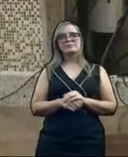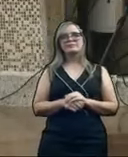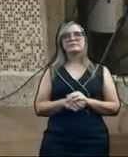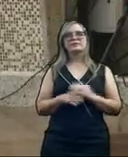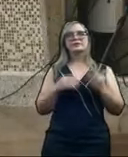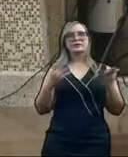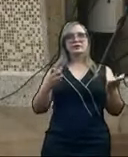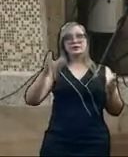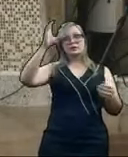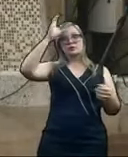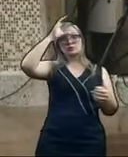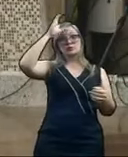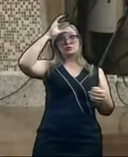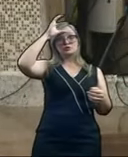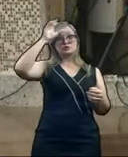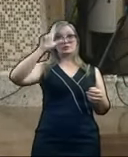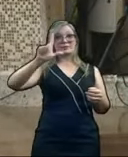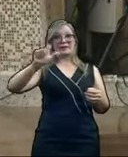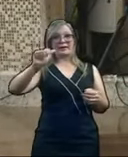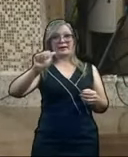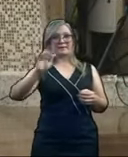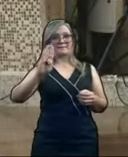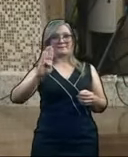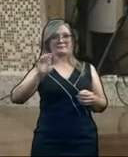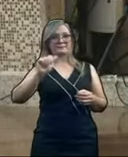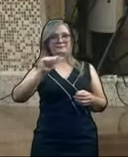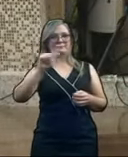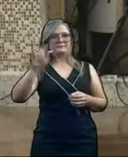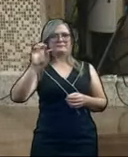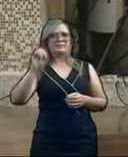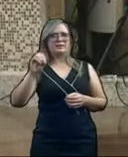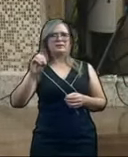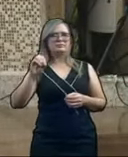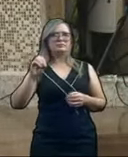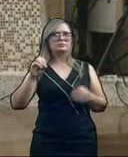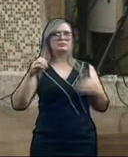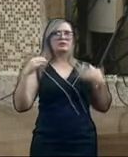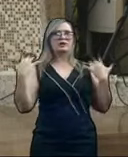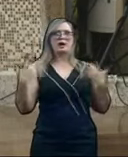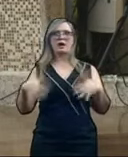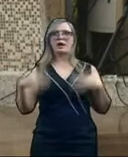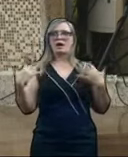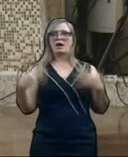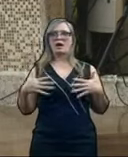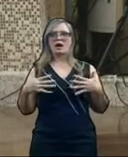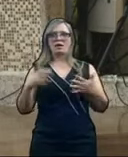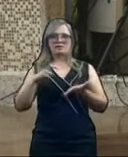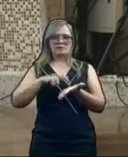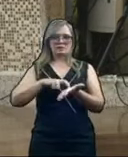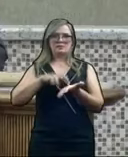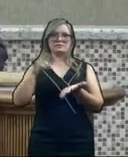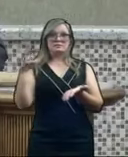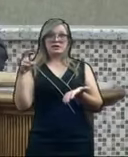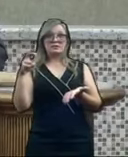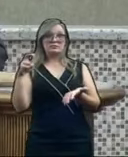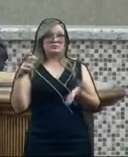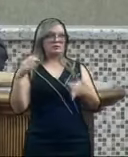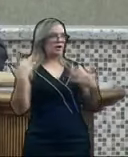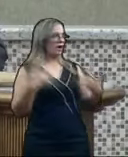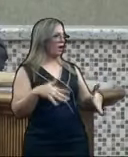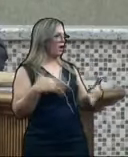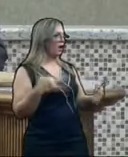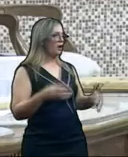pode abraçar os netos imagina Vocês que são avós os seus meninos estão os seus netinhos mudam para longe se não puderem dá um